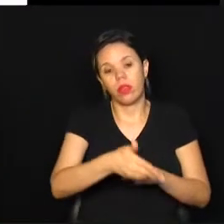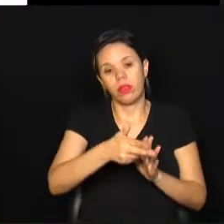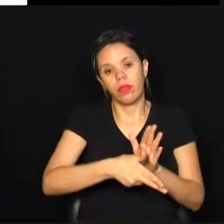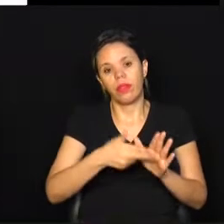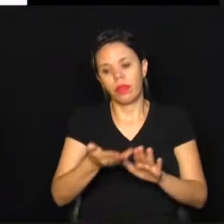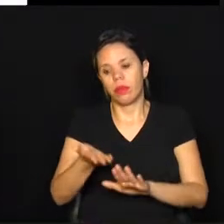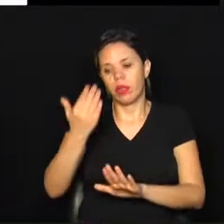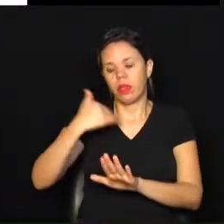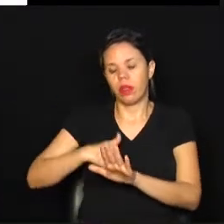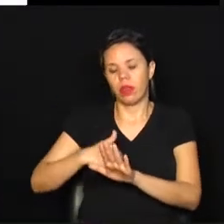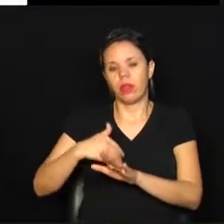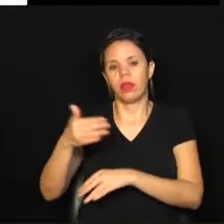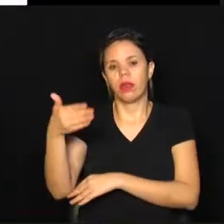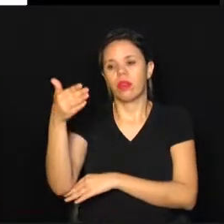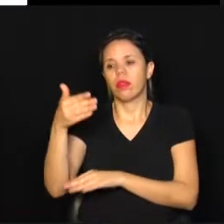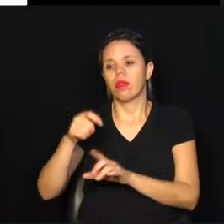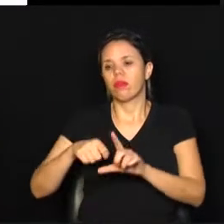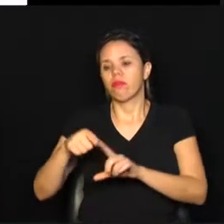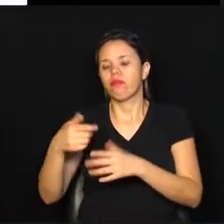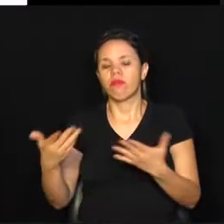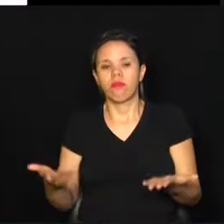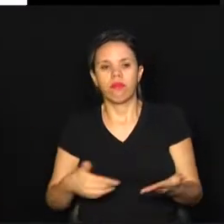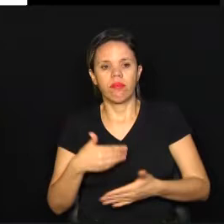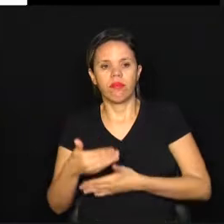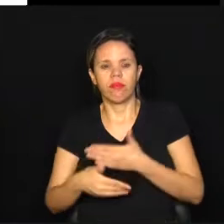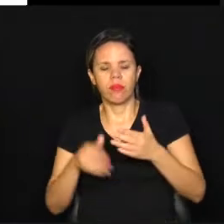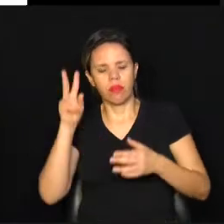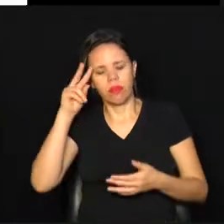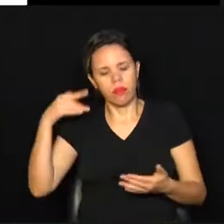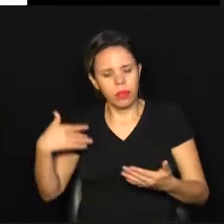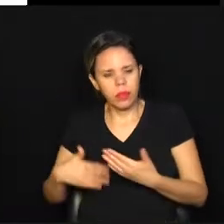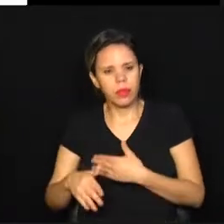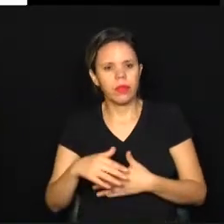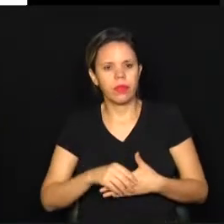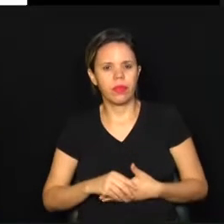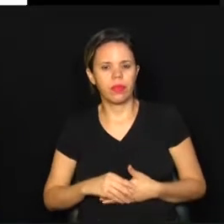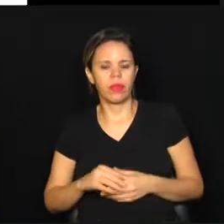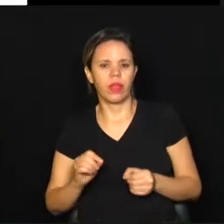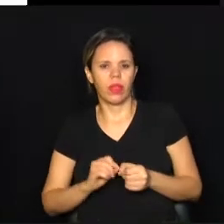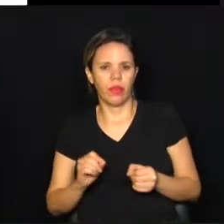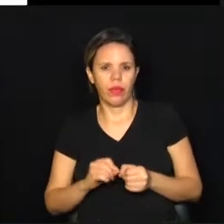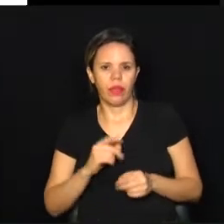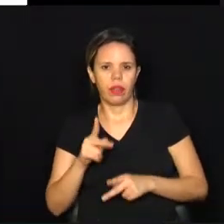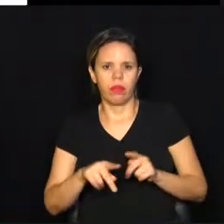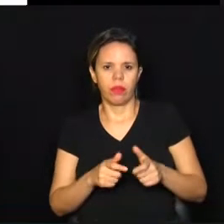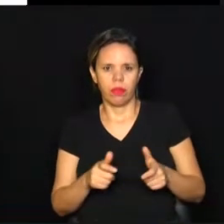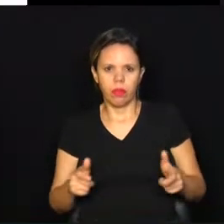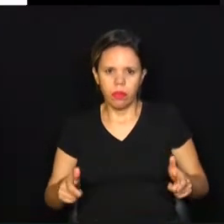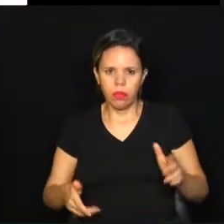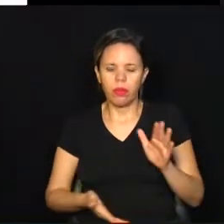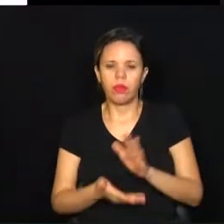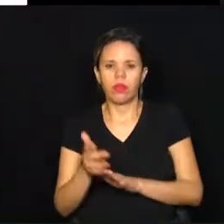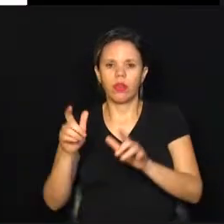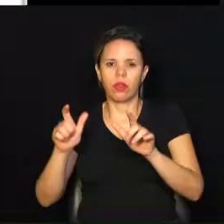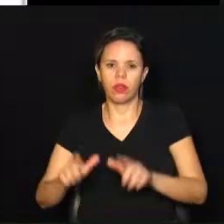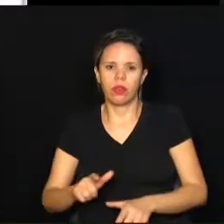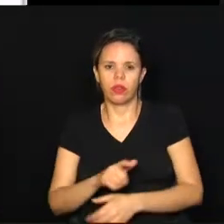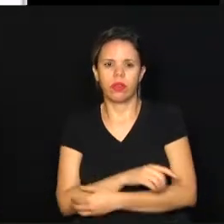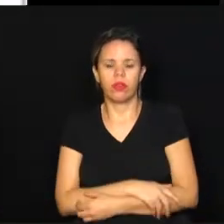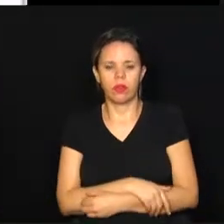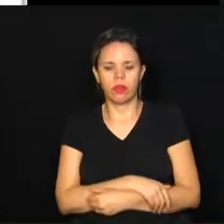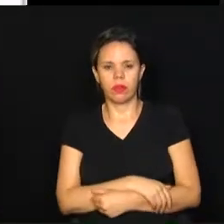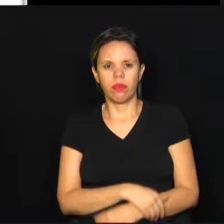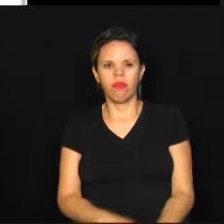Anhanguera, quem está para lá da Bandeirantes, né? Esse é o processo histórico que foi fazendo essa população ir para essa